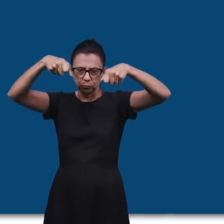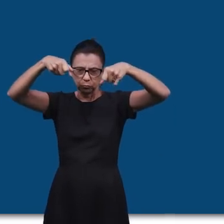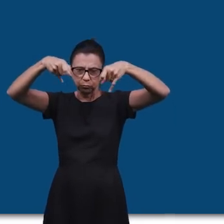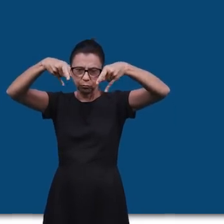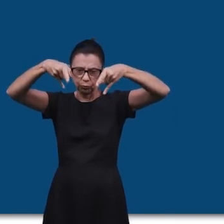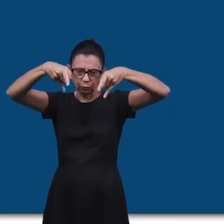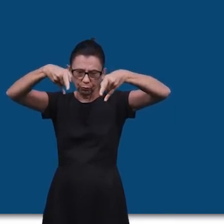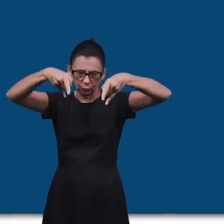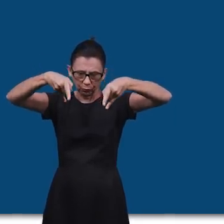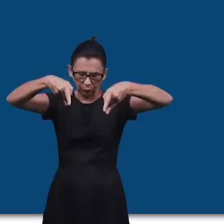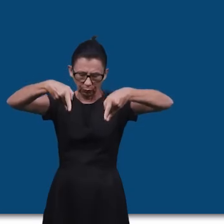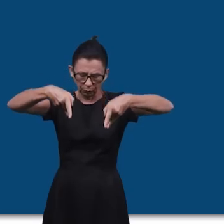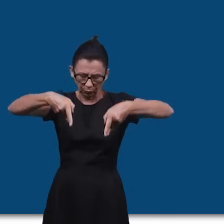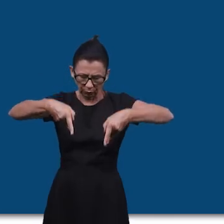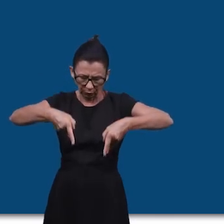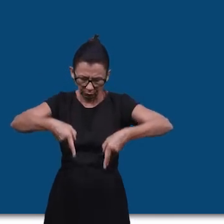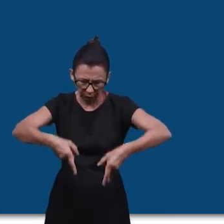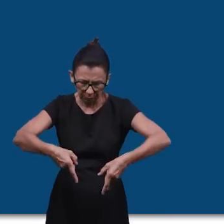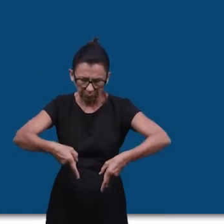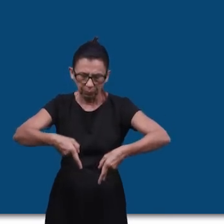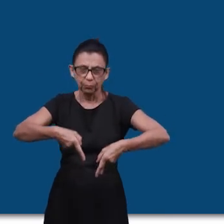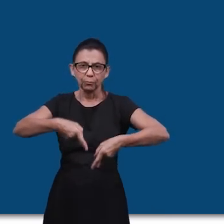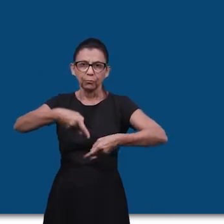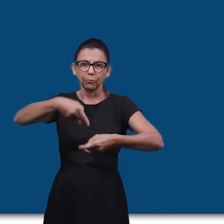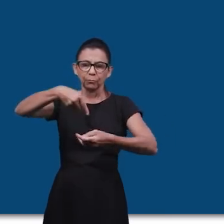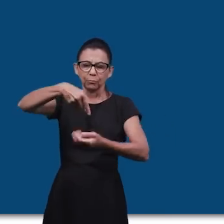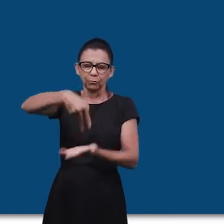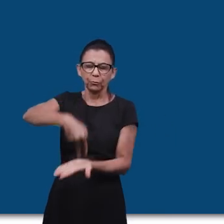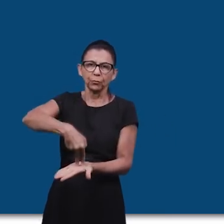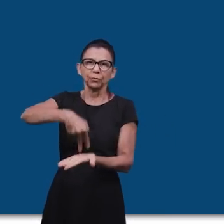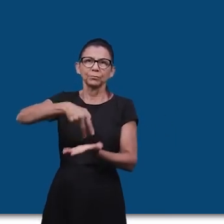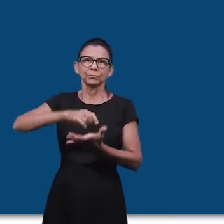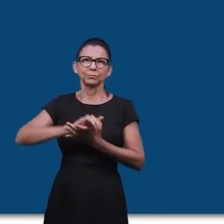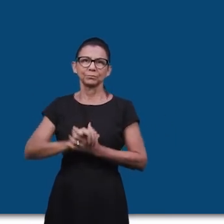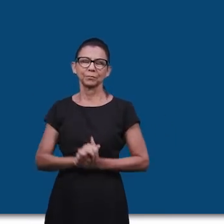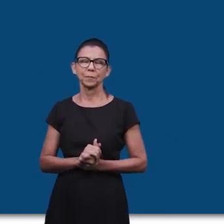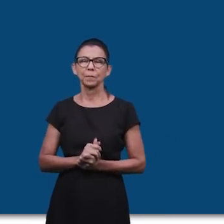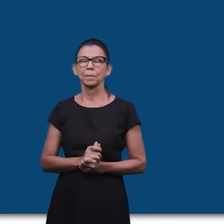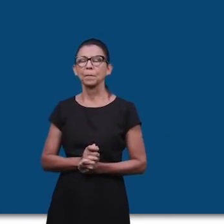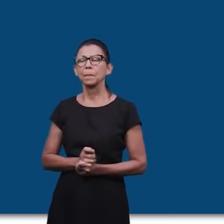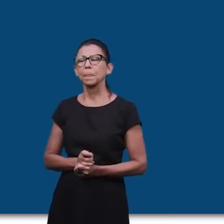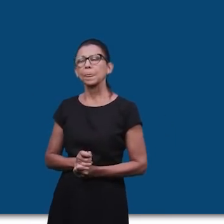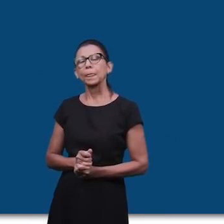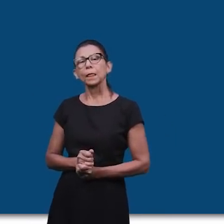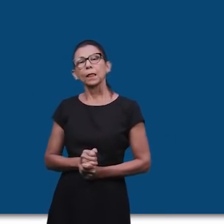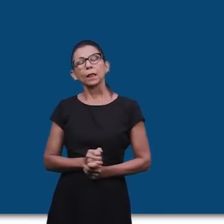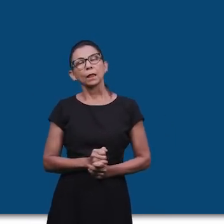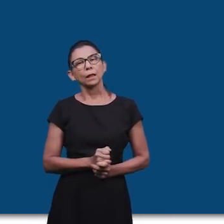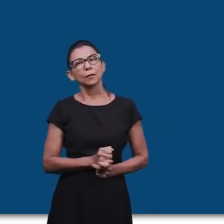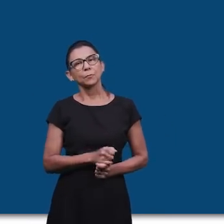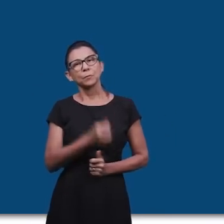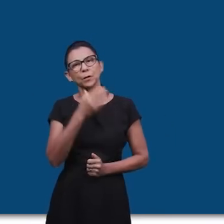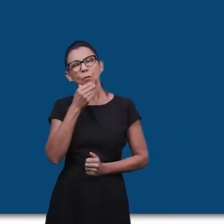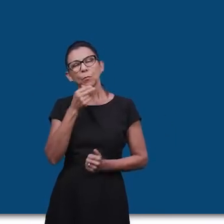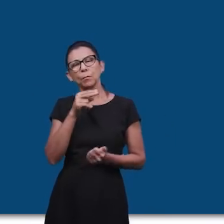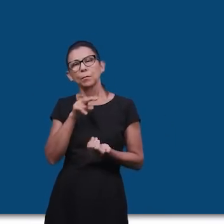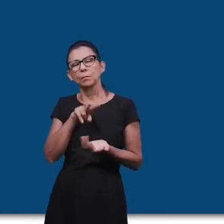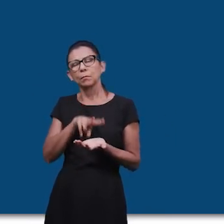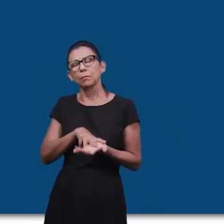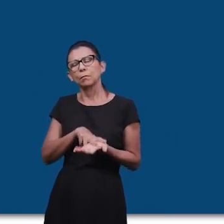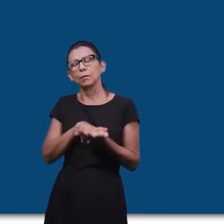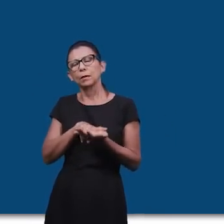assim: Qual é mais fácil dizer, os teus pecados são perdoados, ou